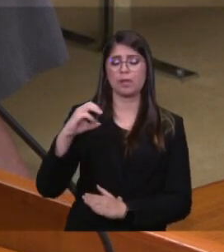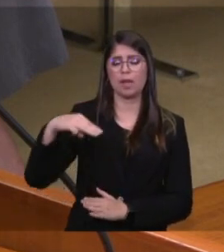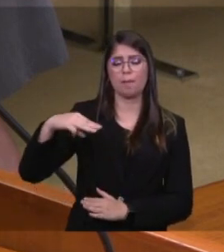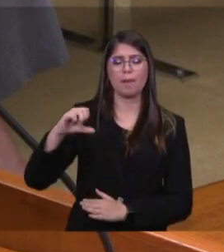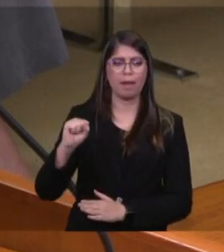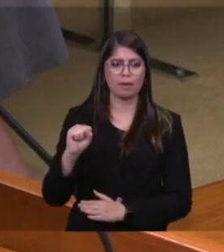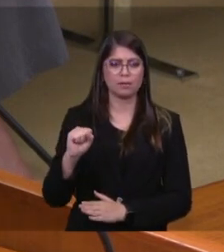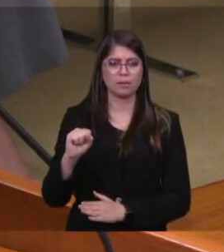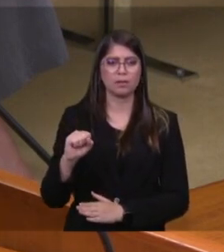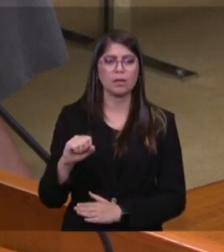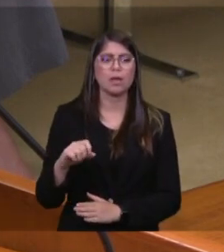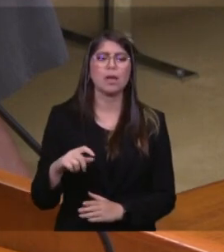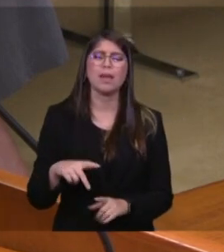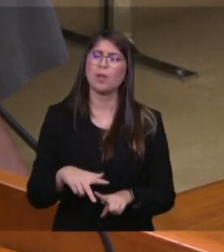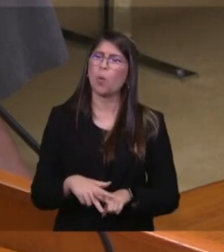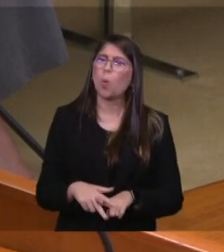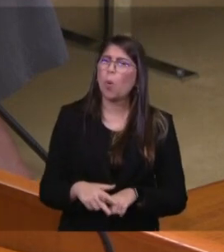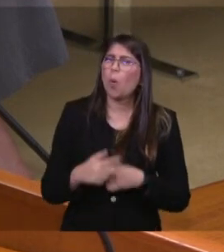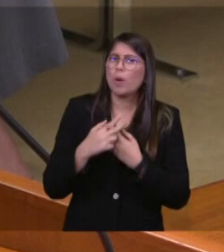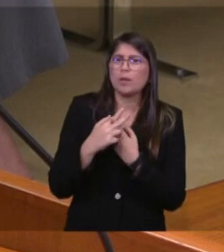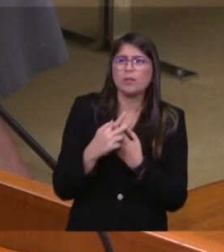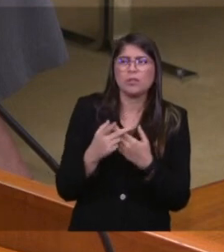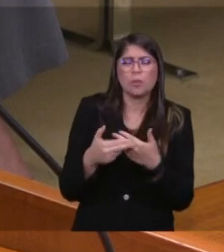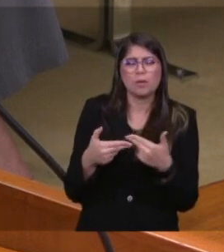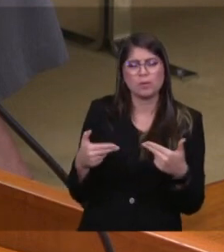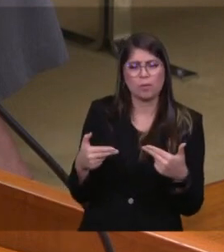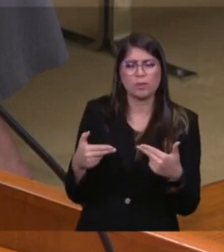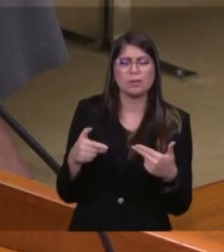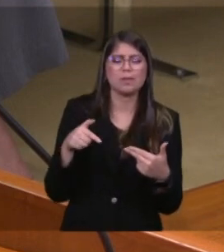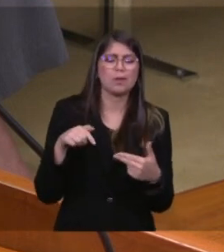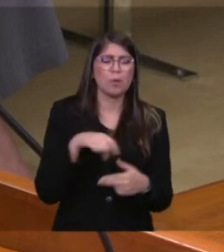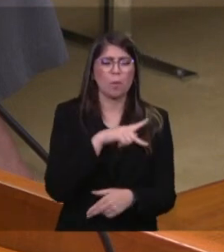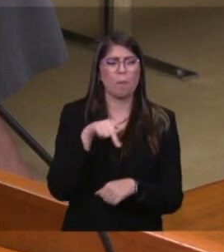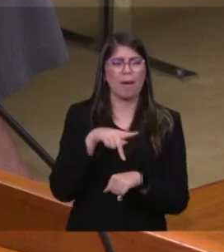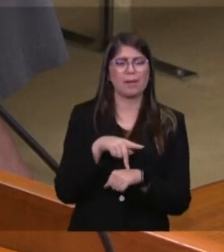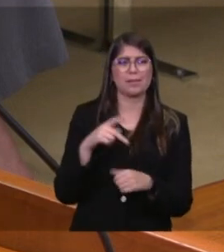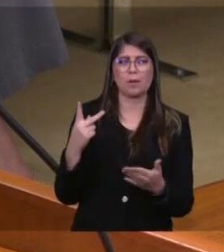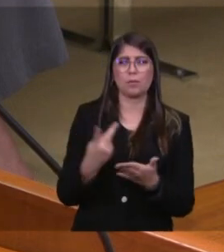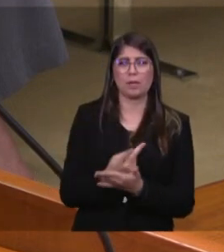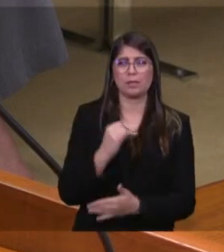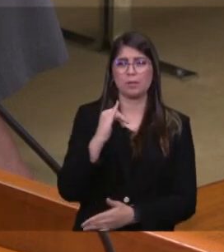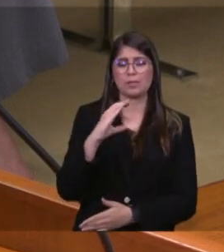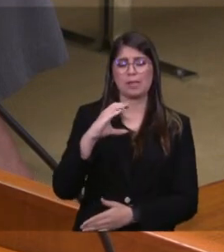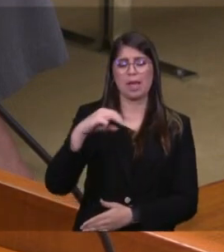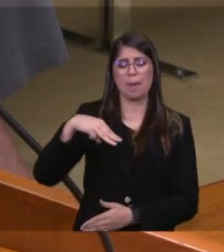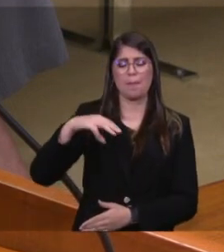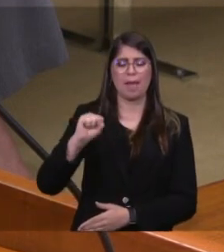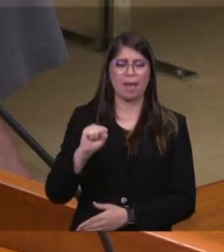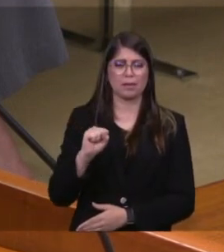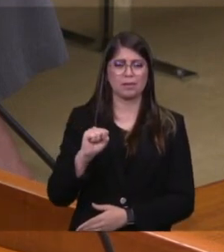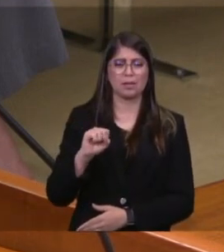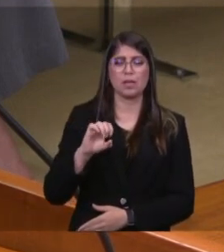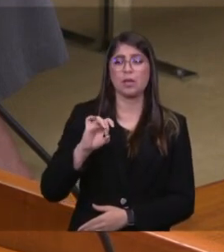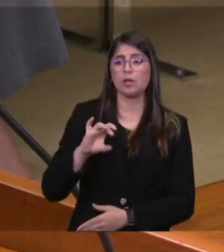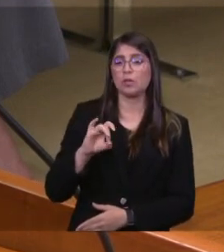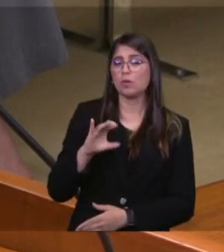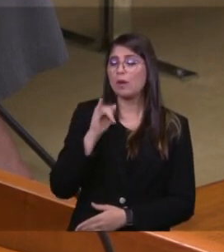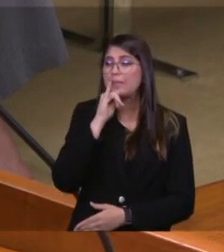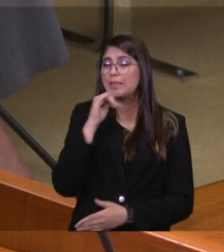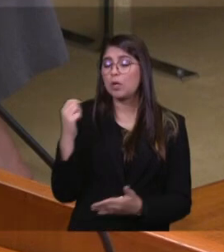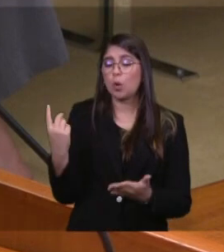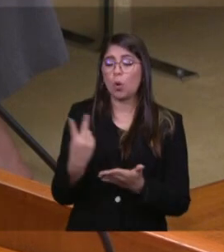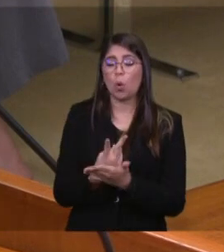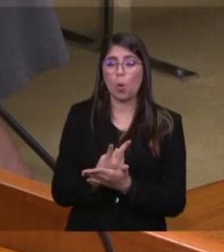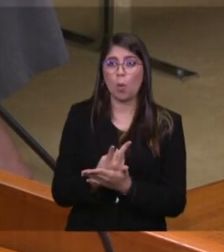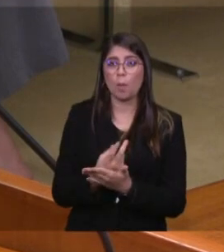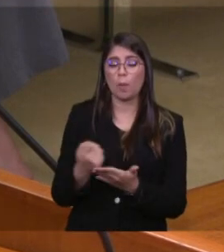buscando corrigir uma distorção que ocorre no nosso país do ICMS ficar apenas quando você tem uma compra à distância